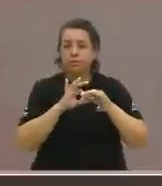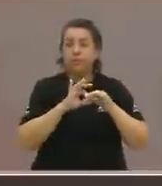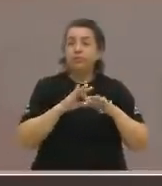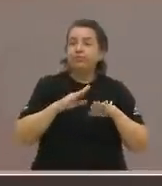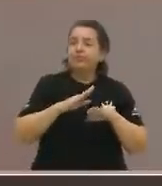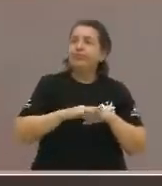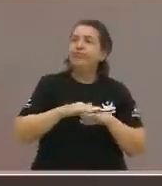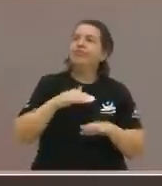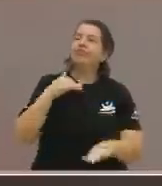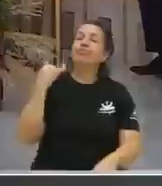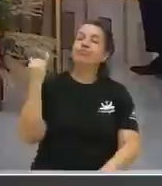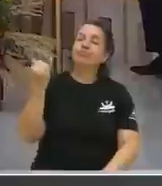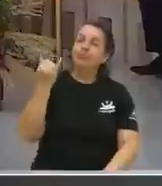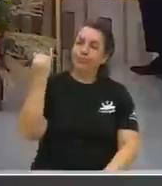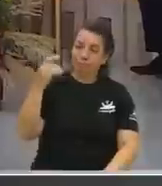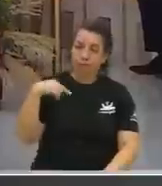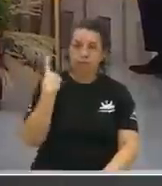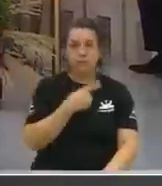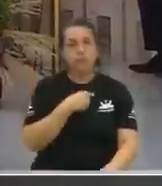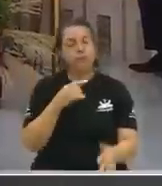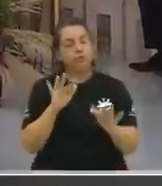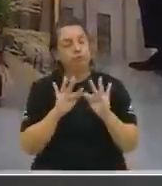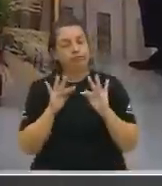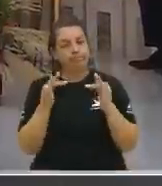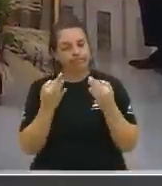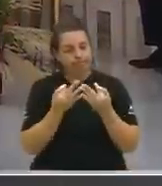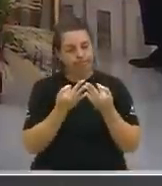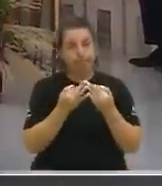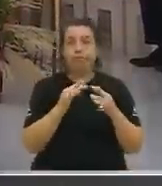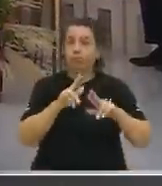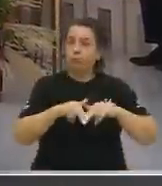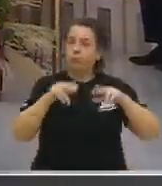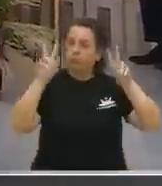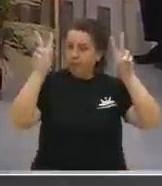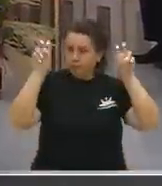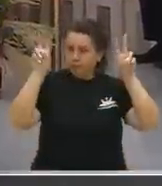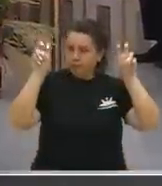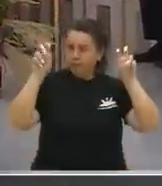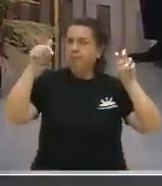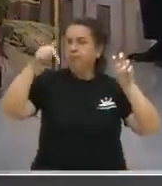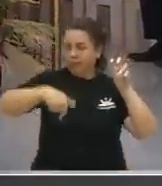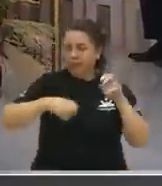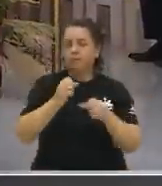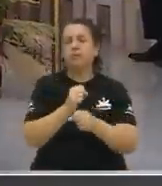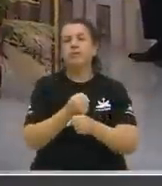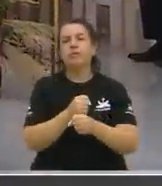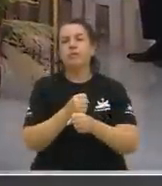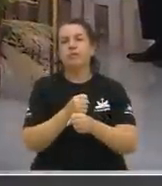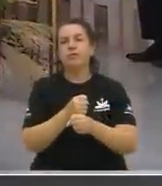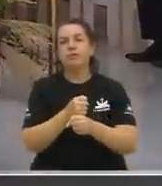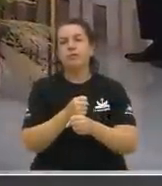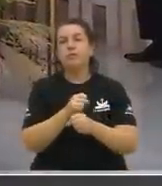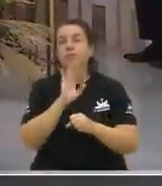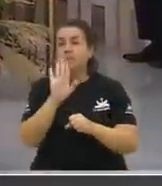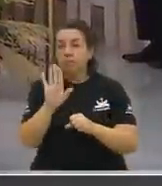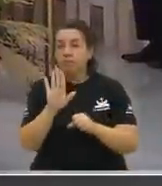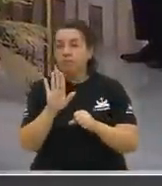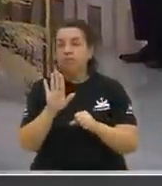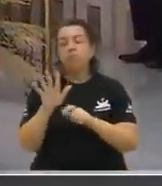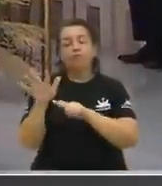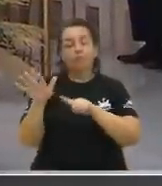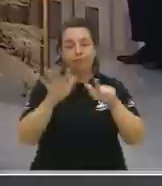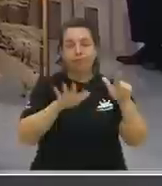maiores na nossa família. Por isso o tema este ano é muito sugestivo da